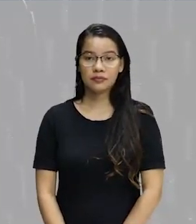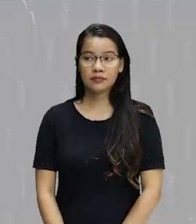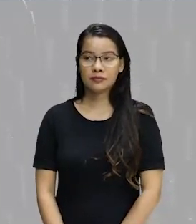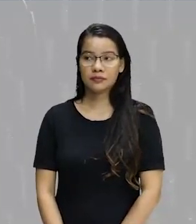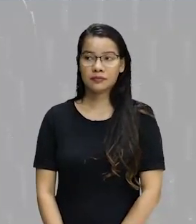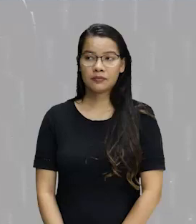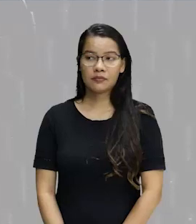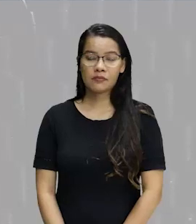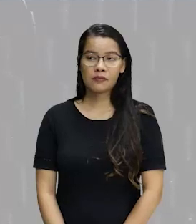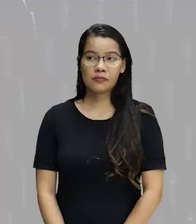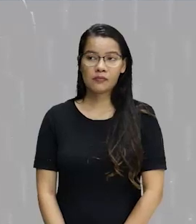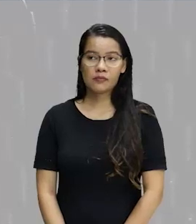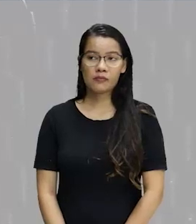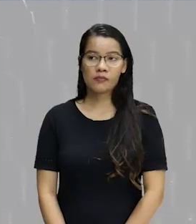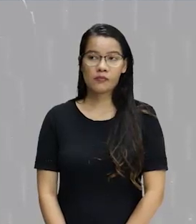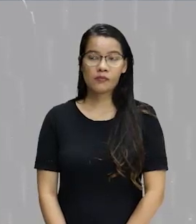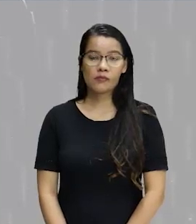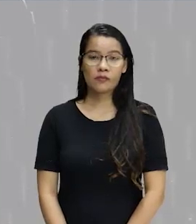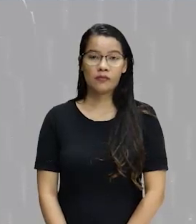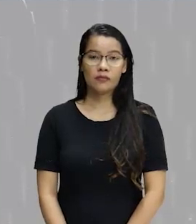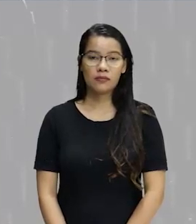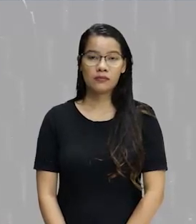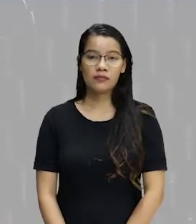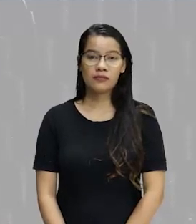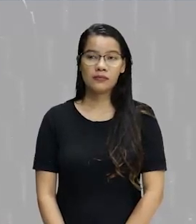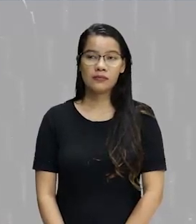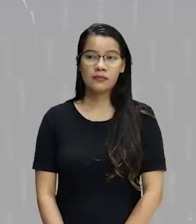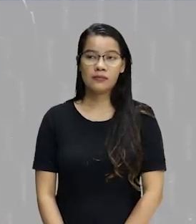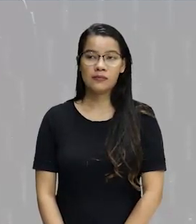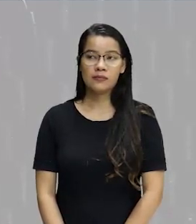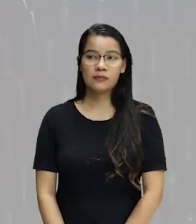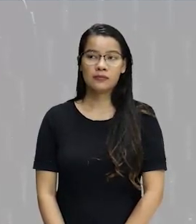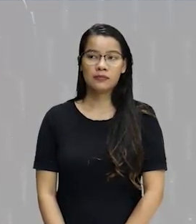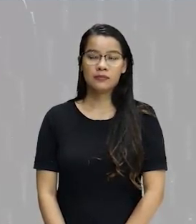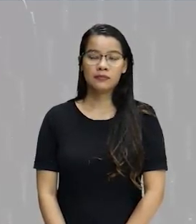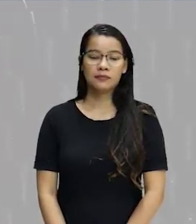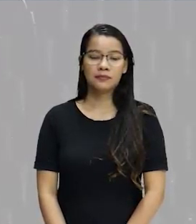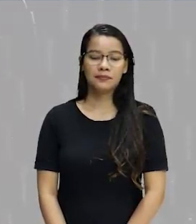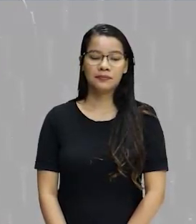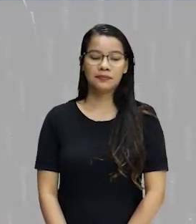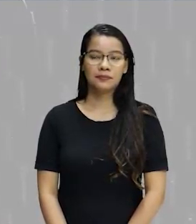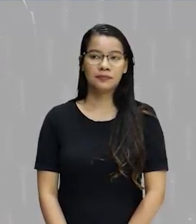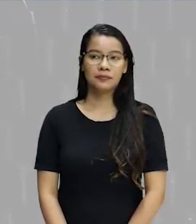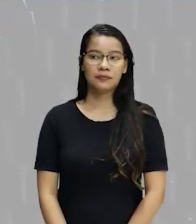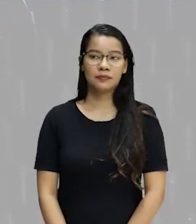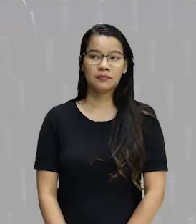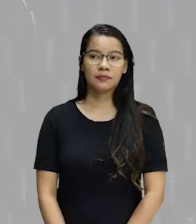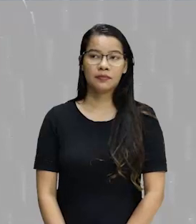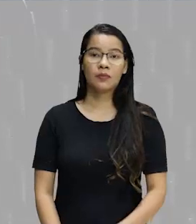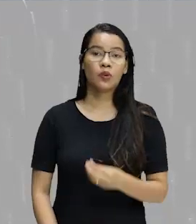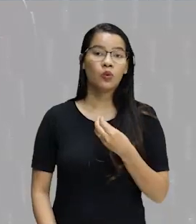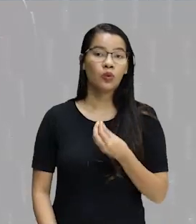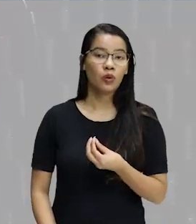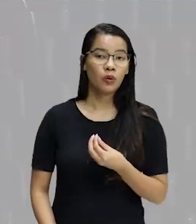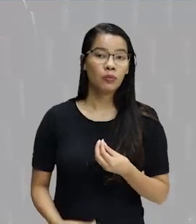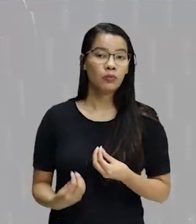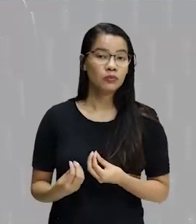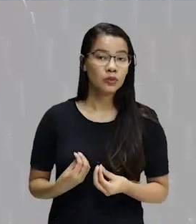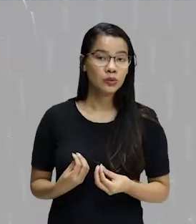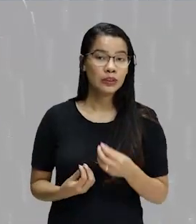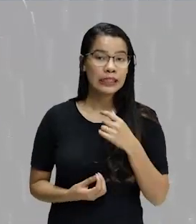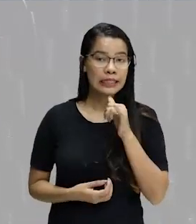que executa 4 ligações simples, carbono saturado. Como